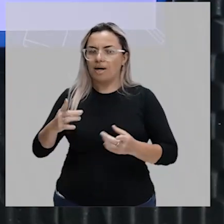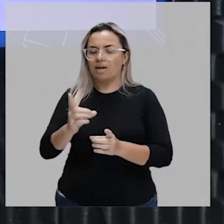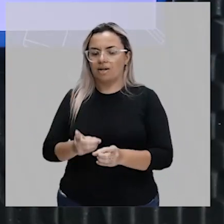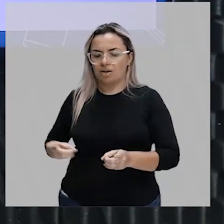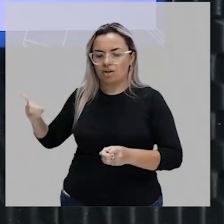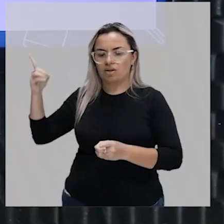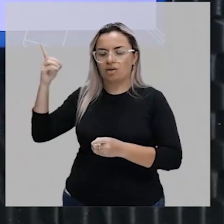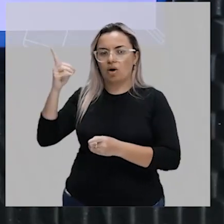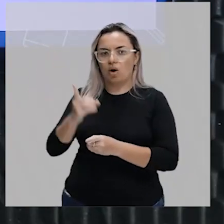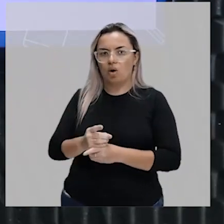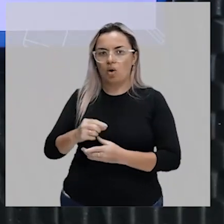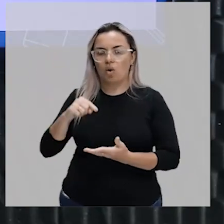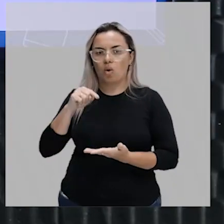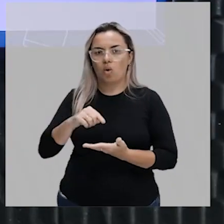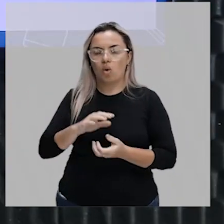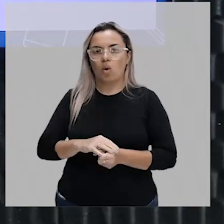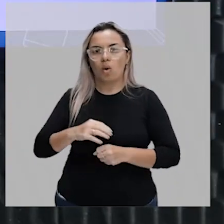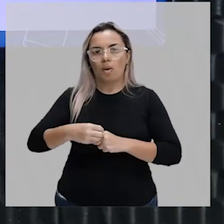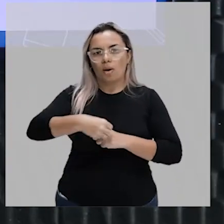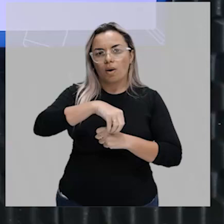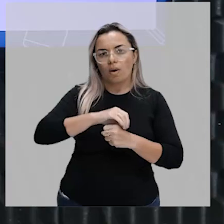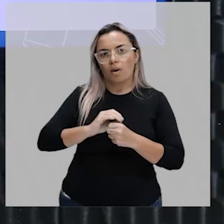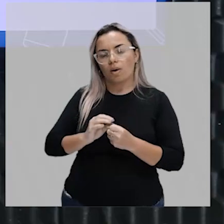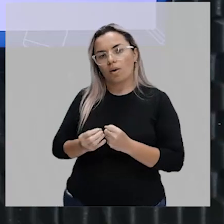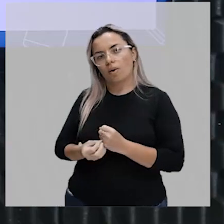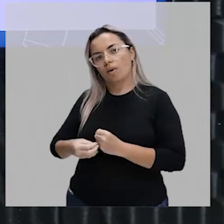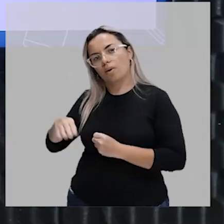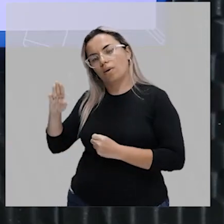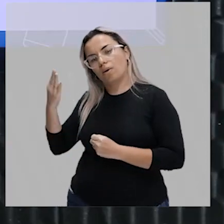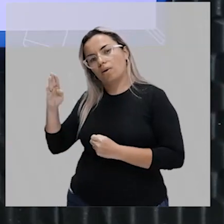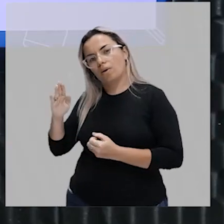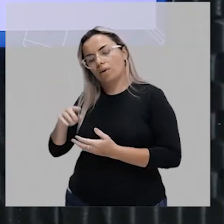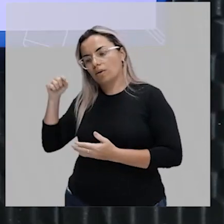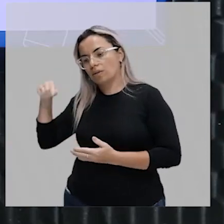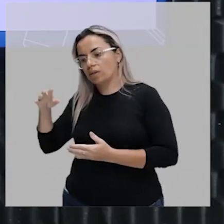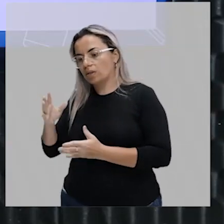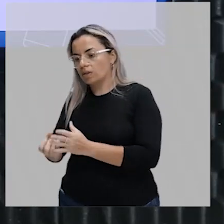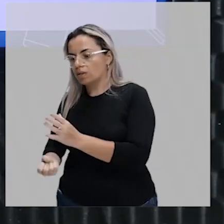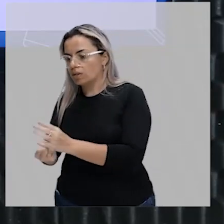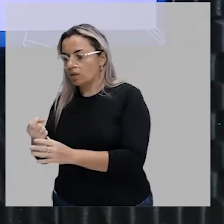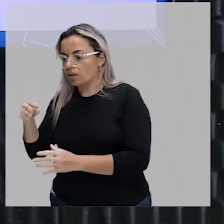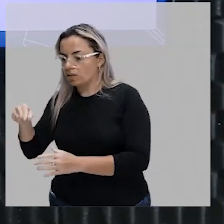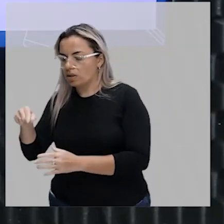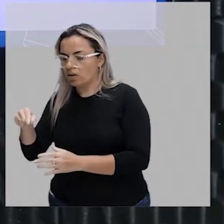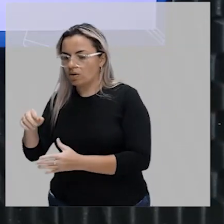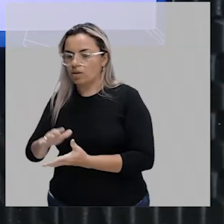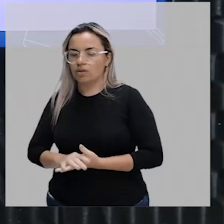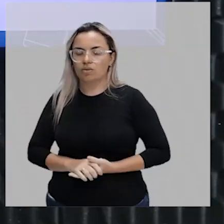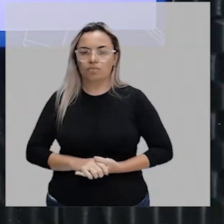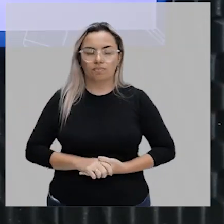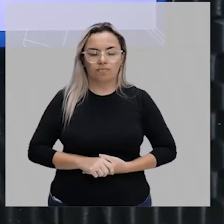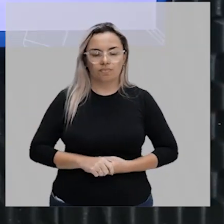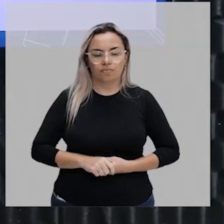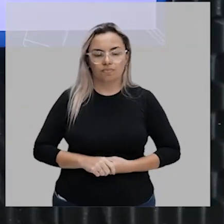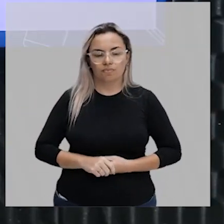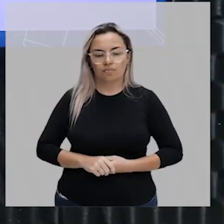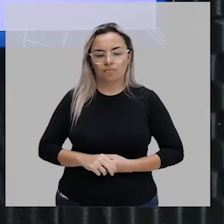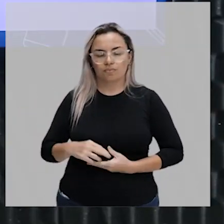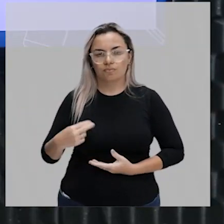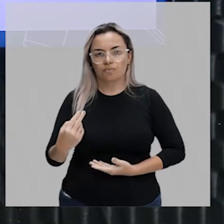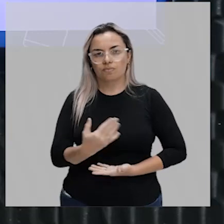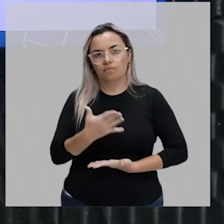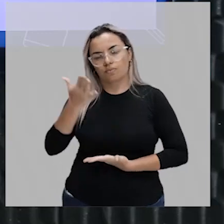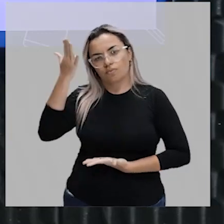componente orgânico sendo formado por componentes inorgânicos, tá? E nós sabemos que